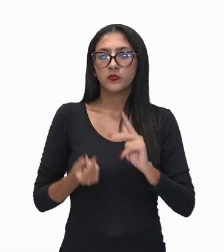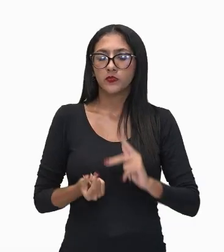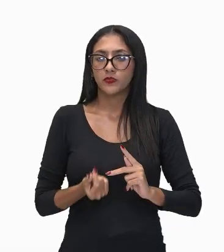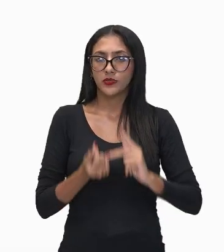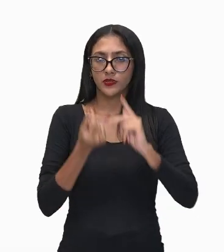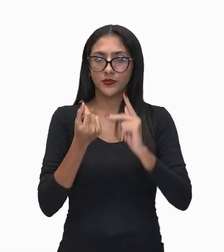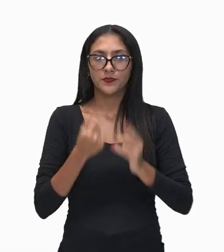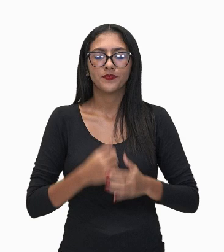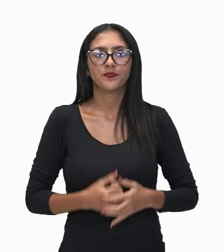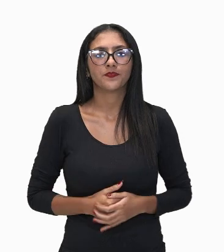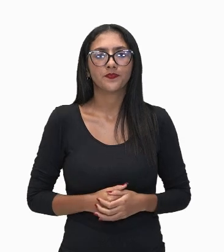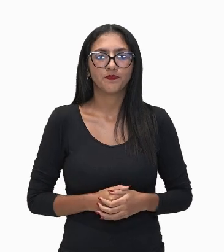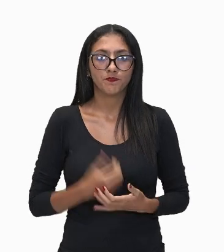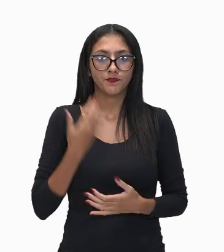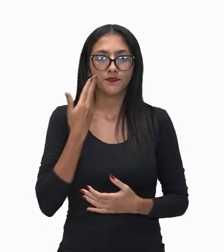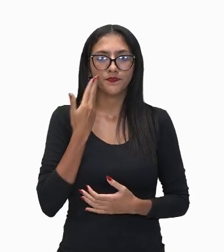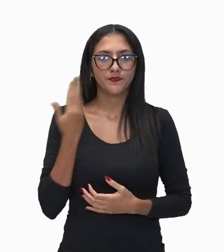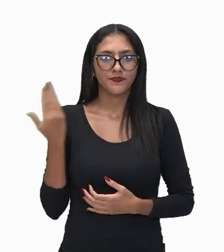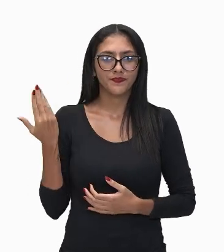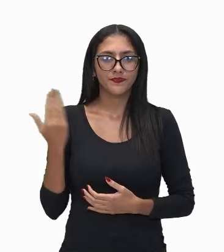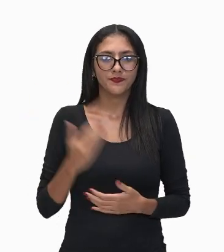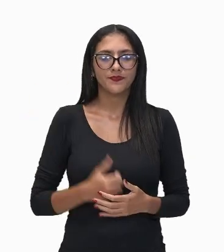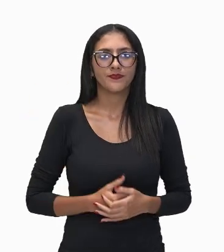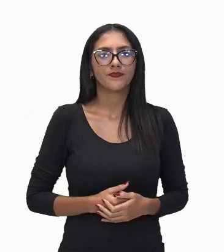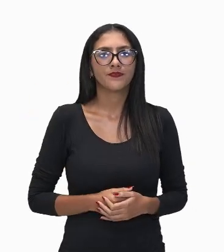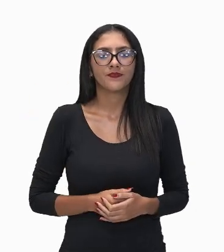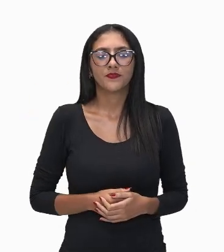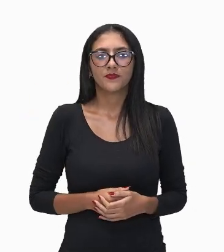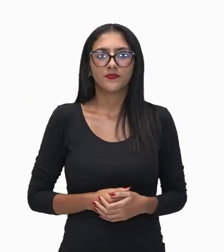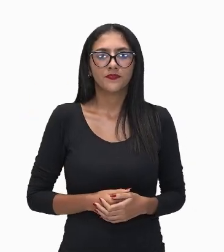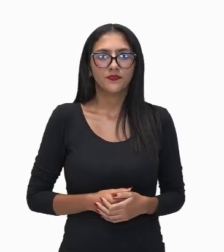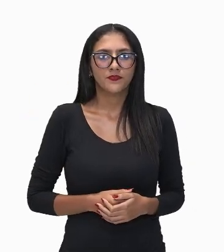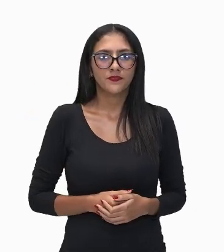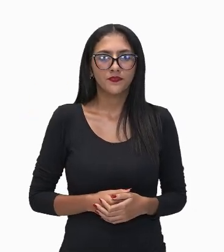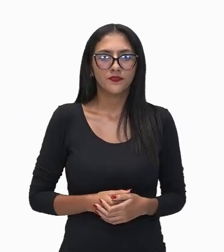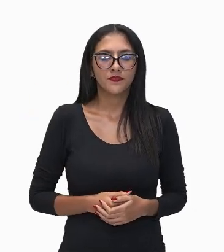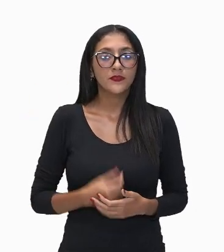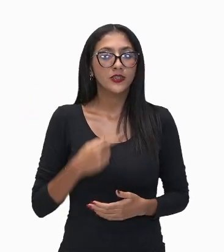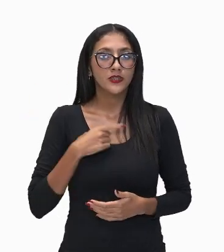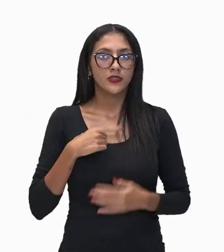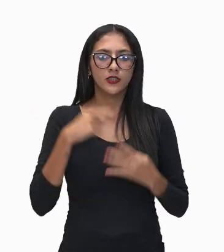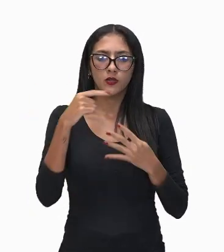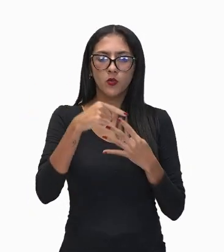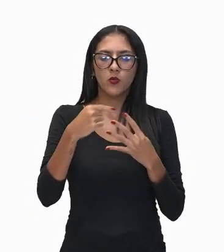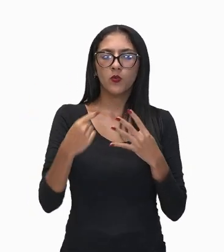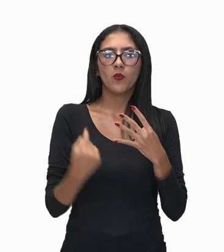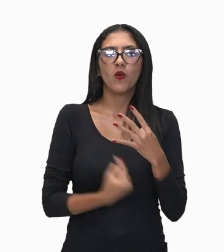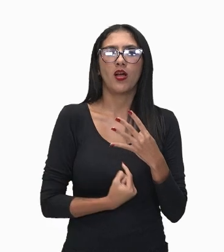Olha aí, gente, nós temos aí